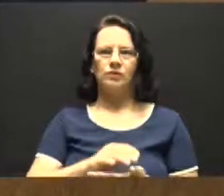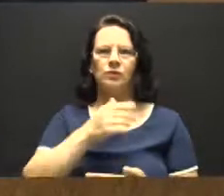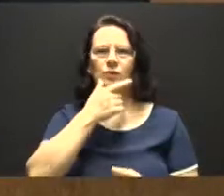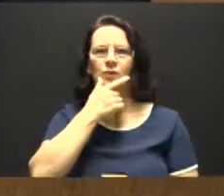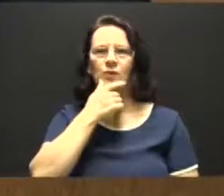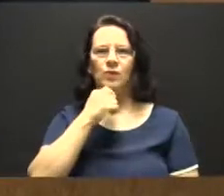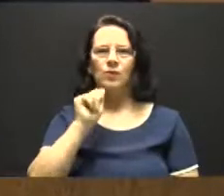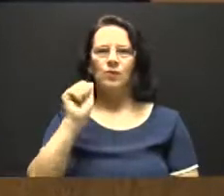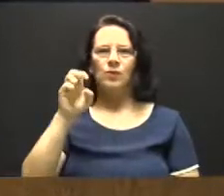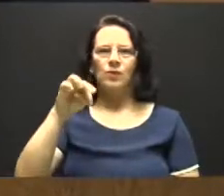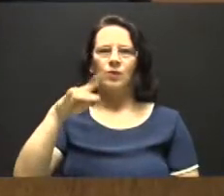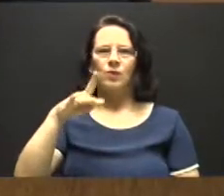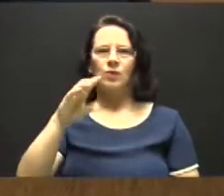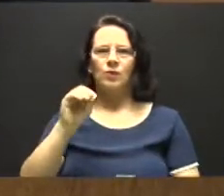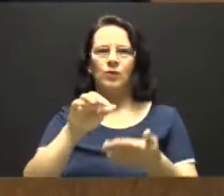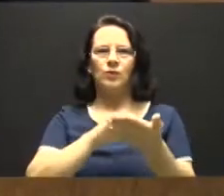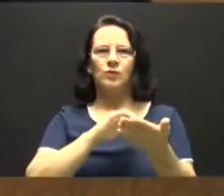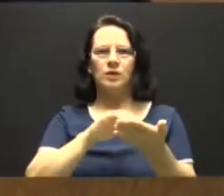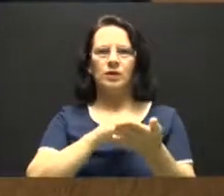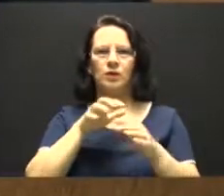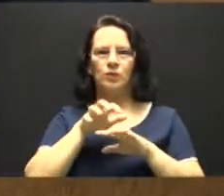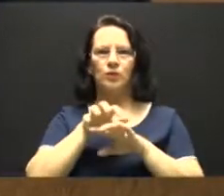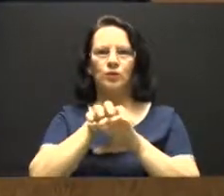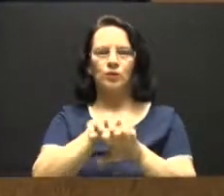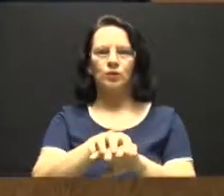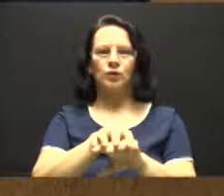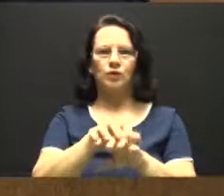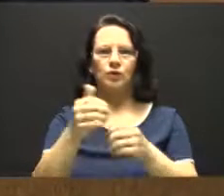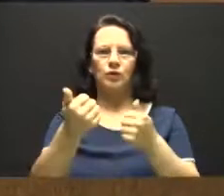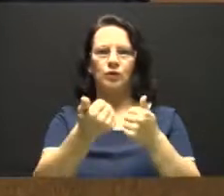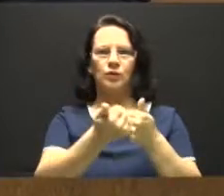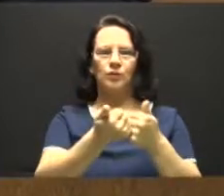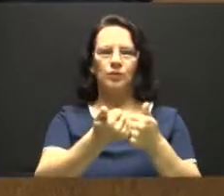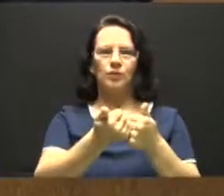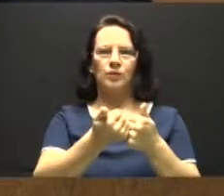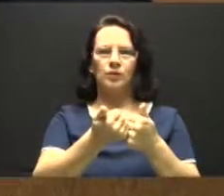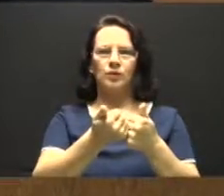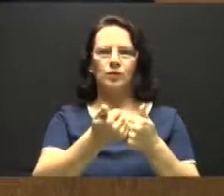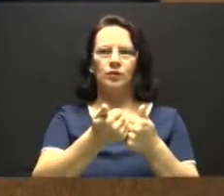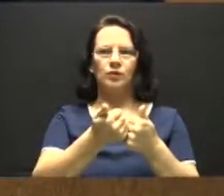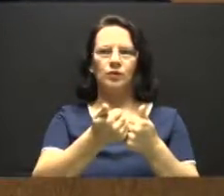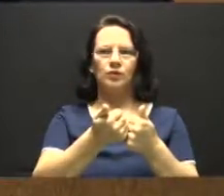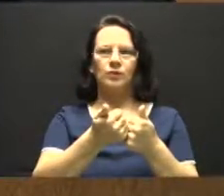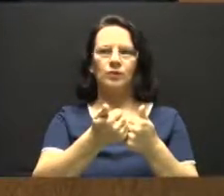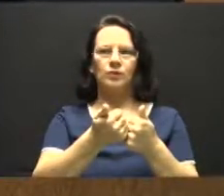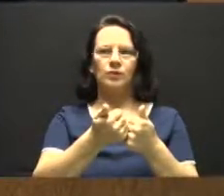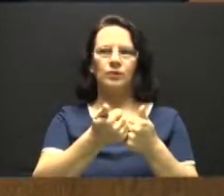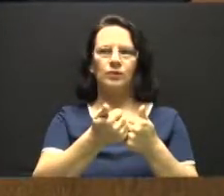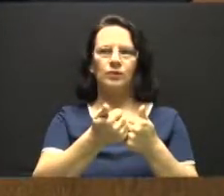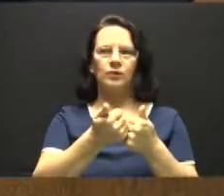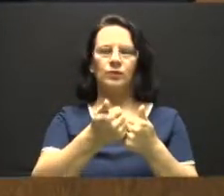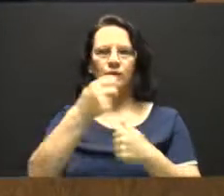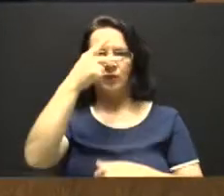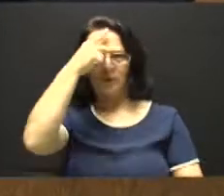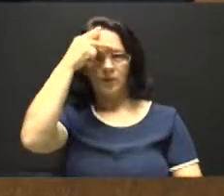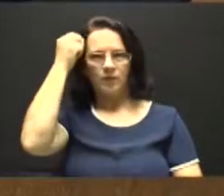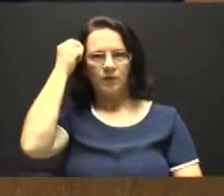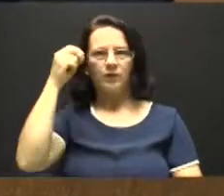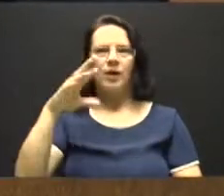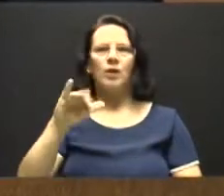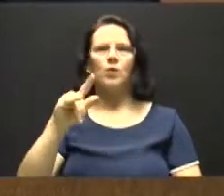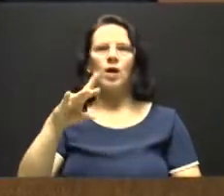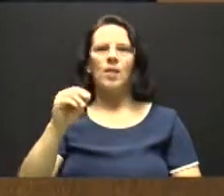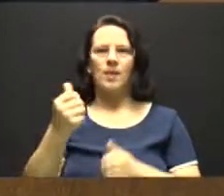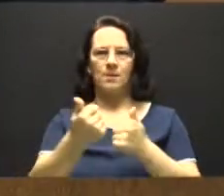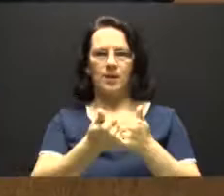antónio ribeiro secretário municipal de turismo representando excelentíssimo senhor prefeito municipal a de mário da